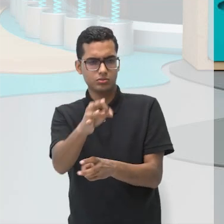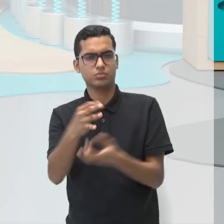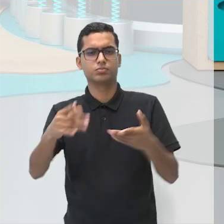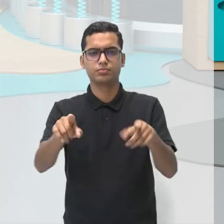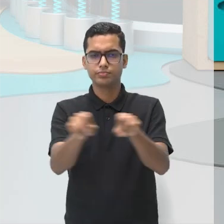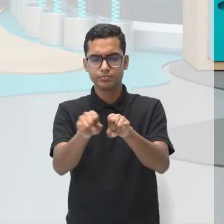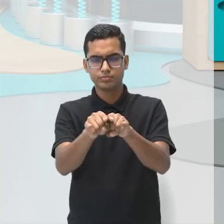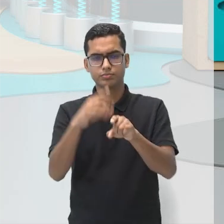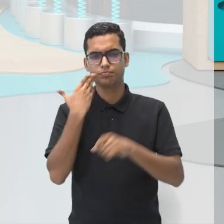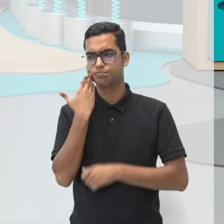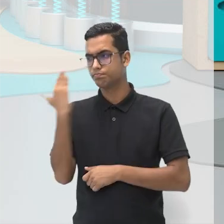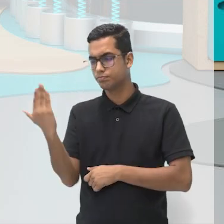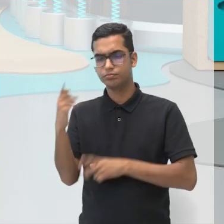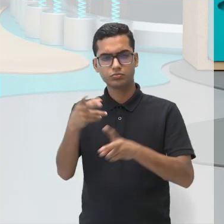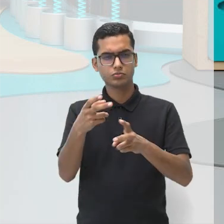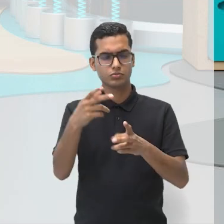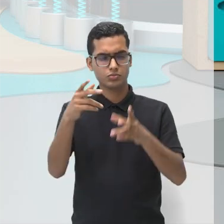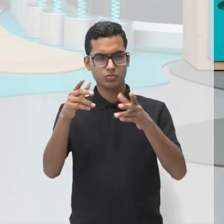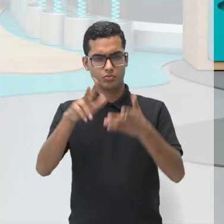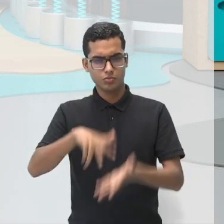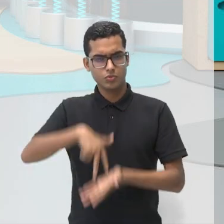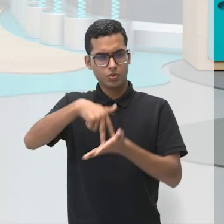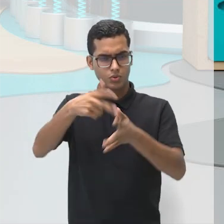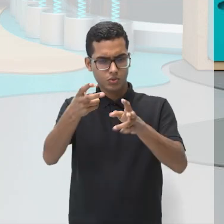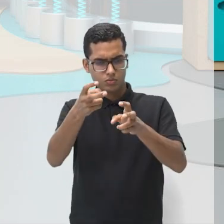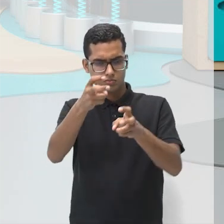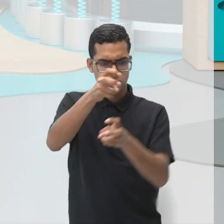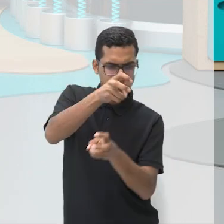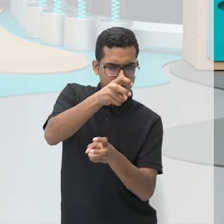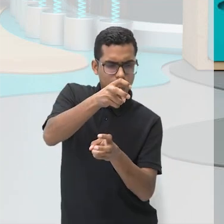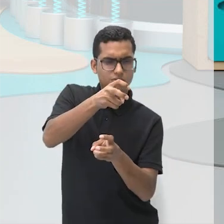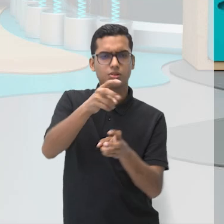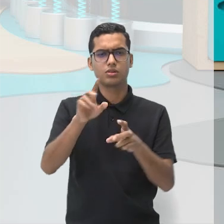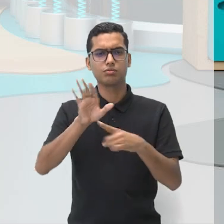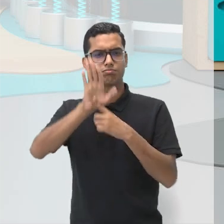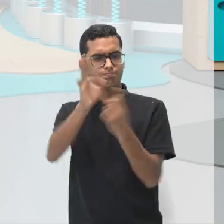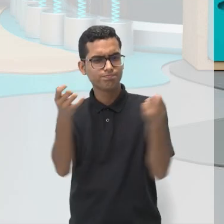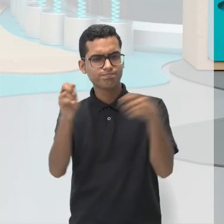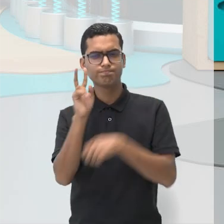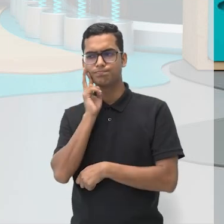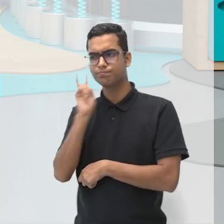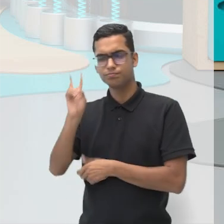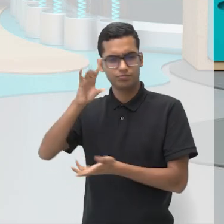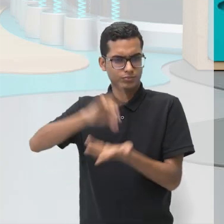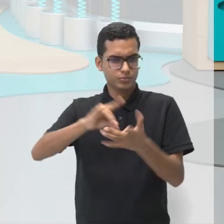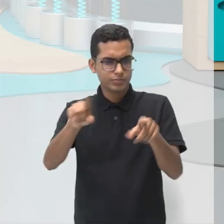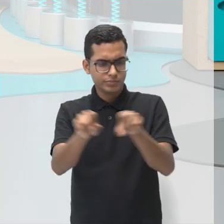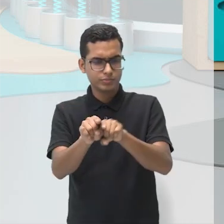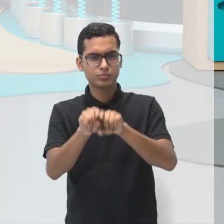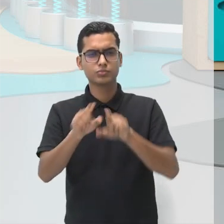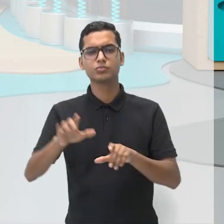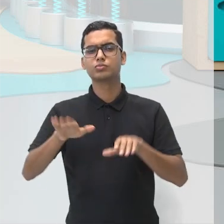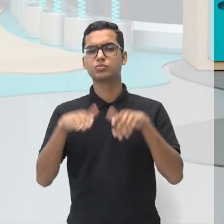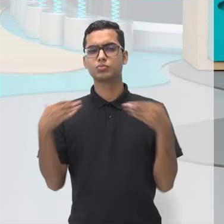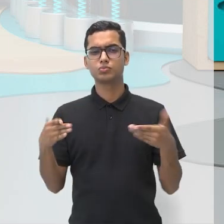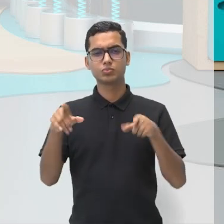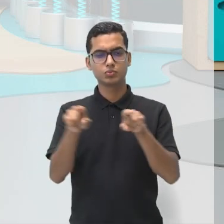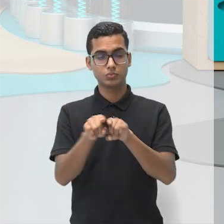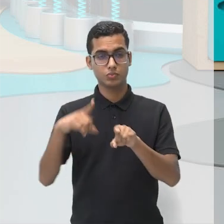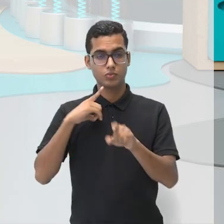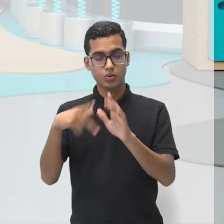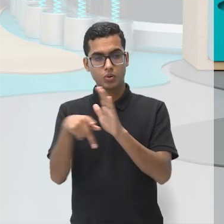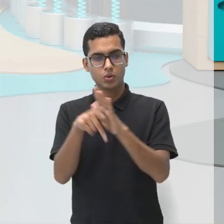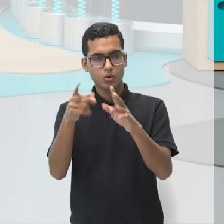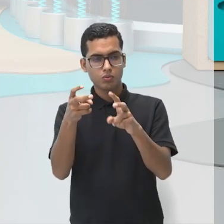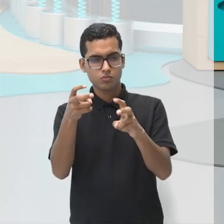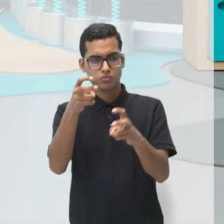os desvios posturais, eles são alterações visíveis quando o aumento ou a diminuição das